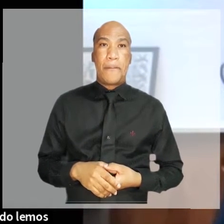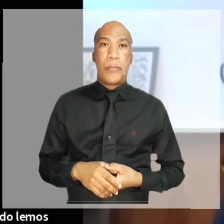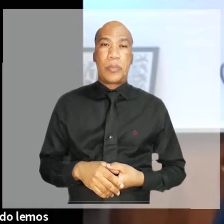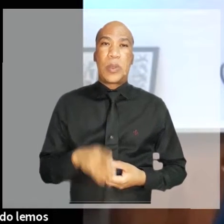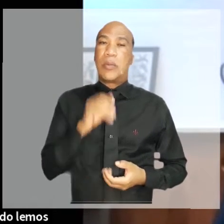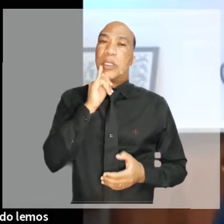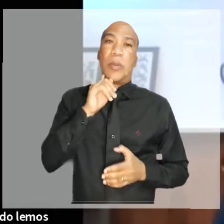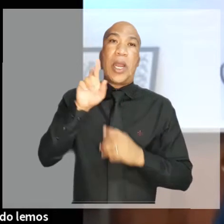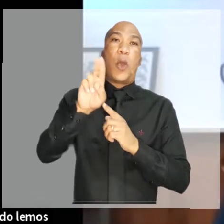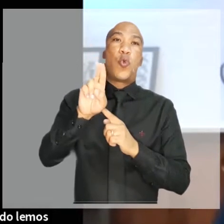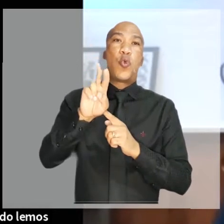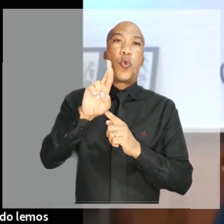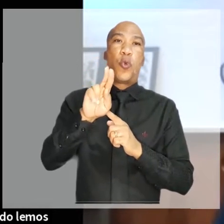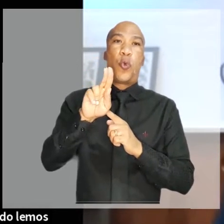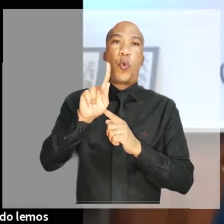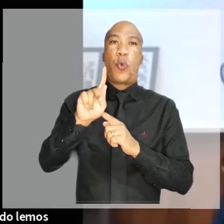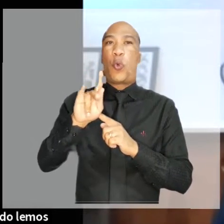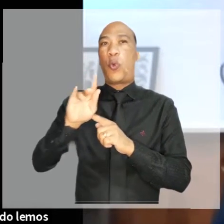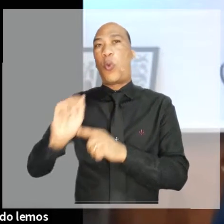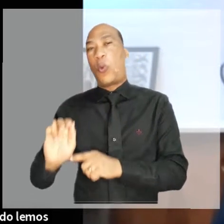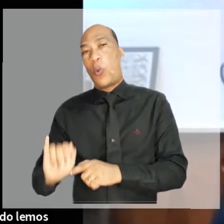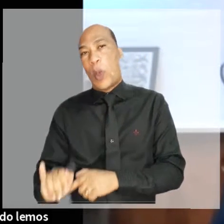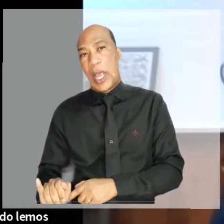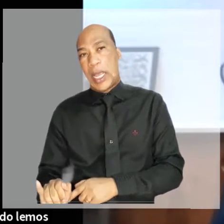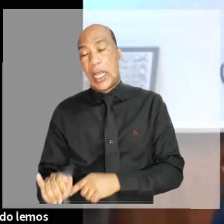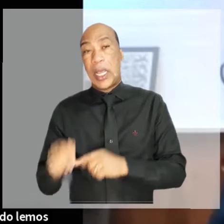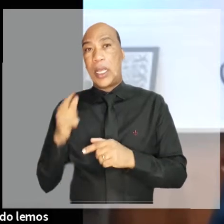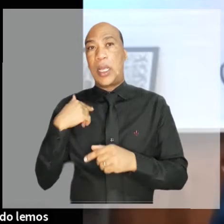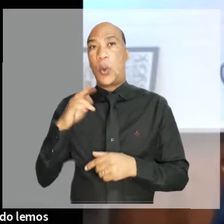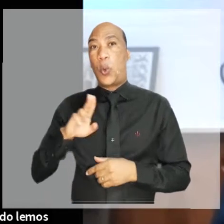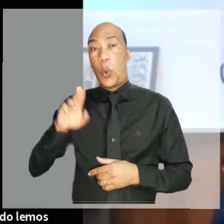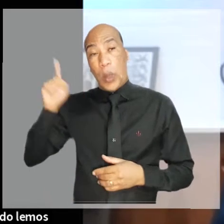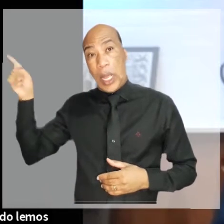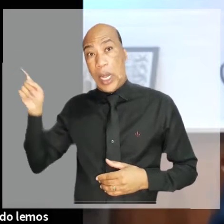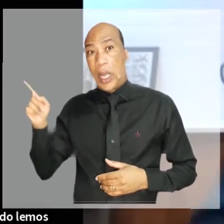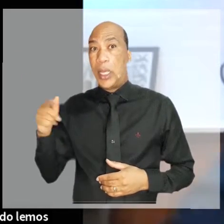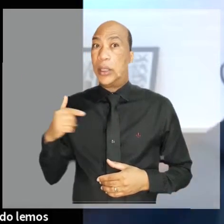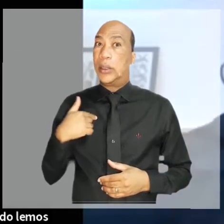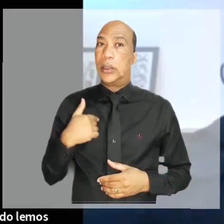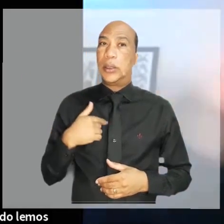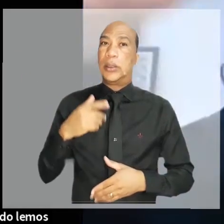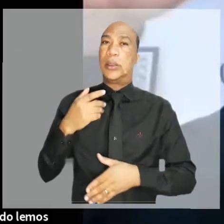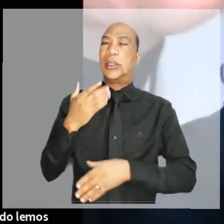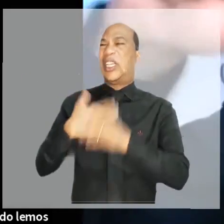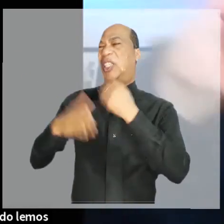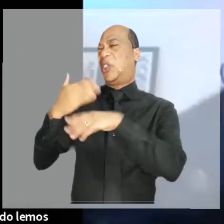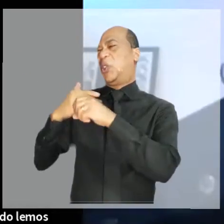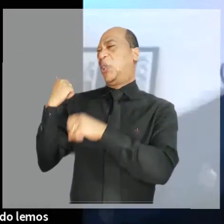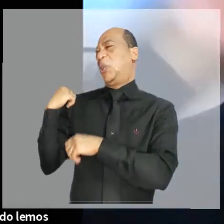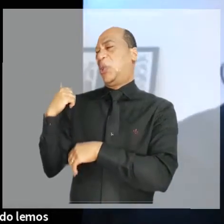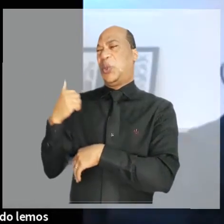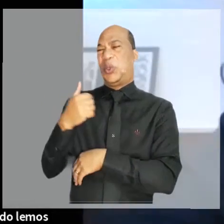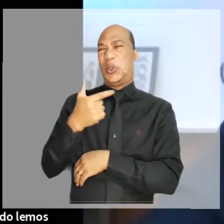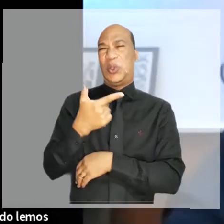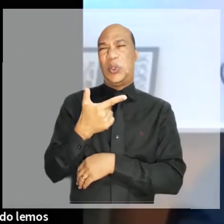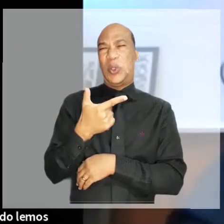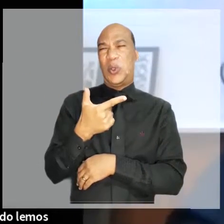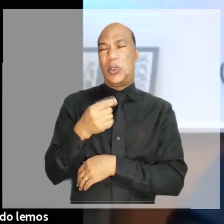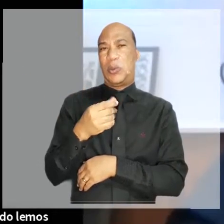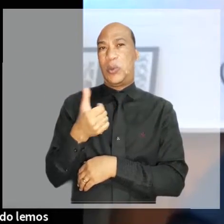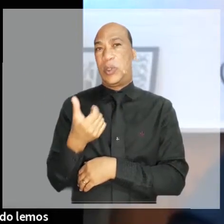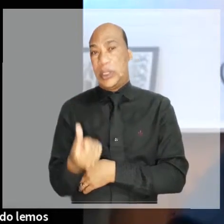do Uruguai, é um país que desde 2006 construiu o seu plano de